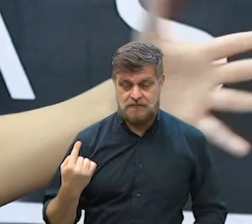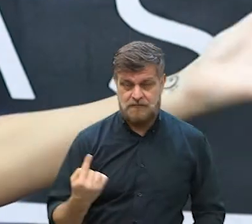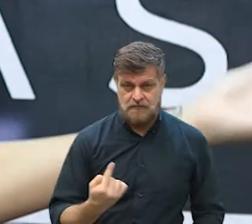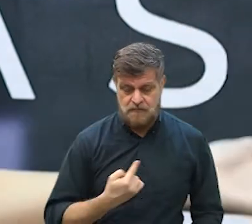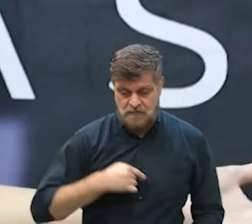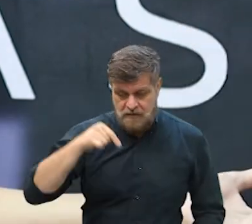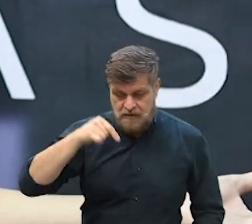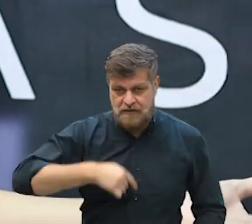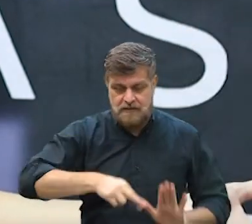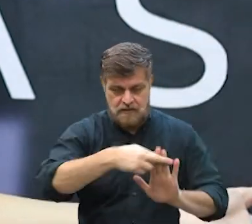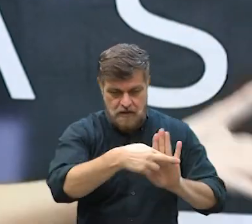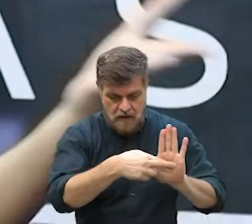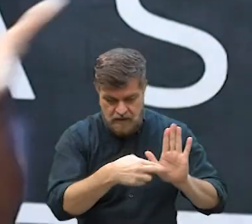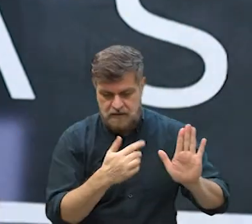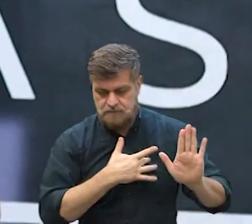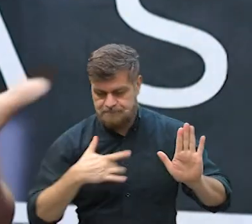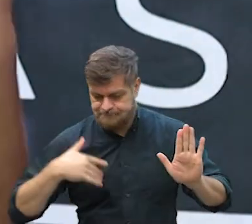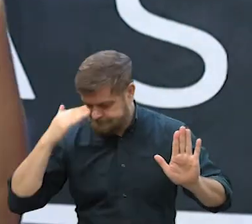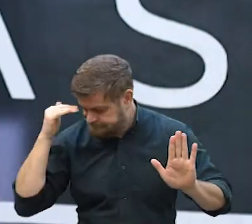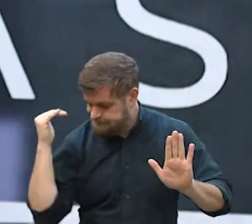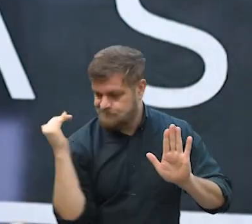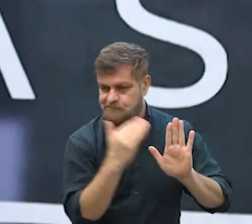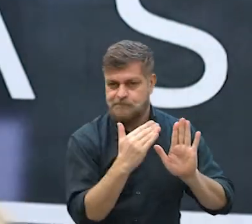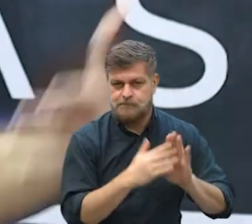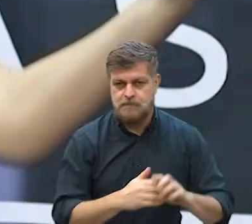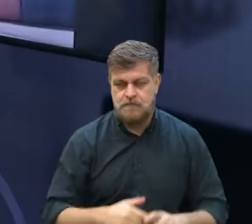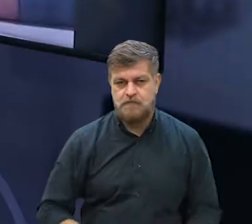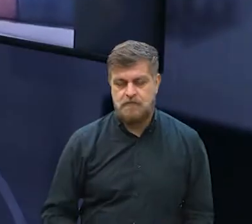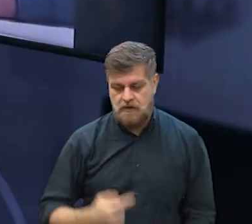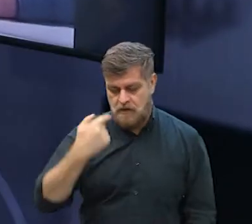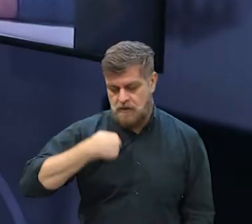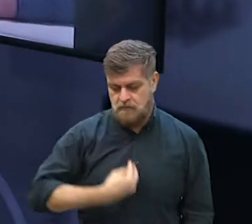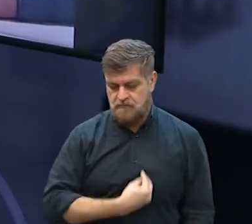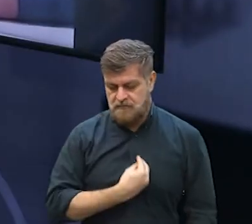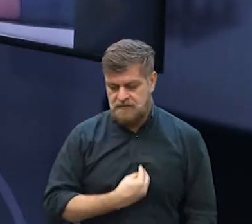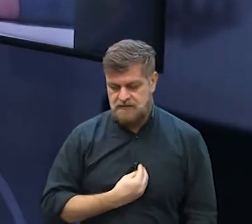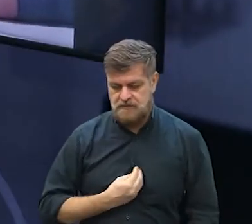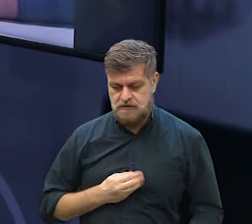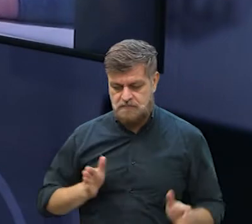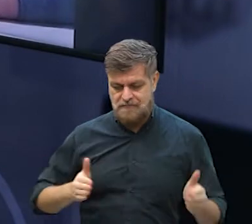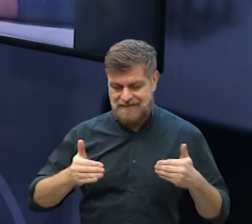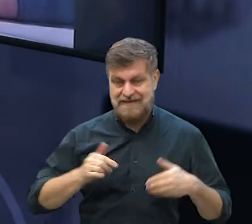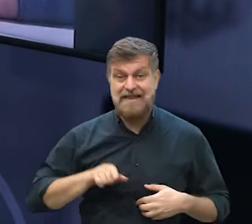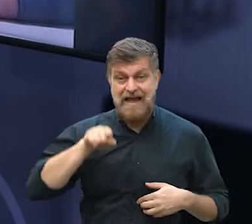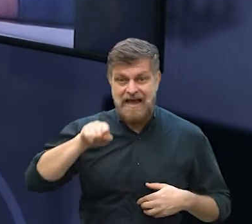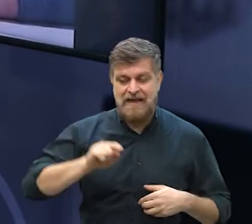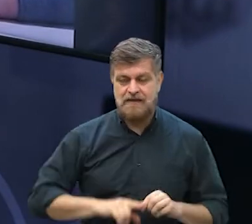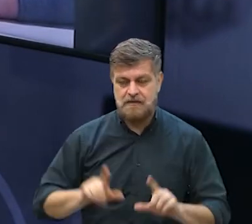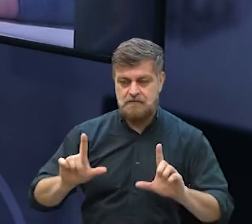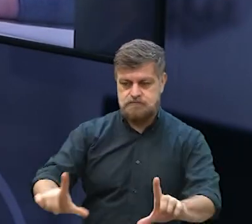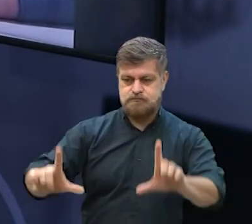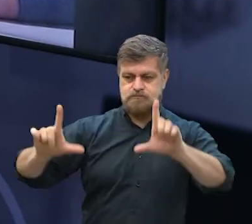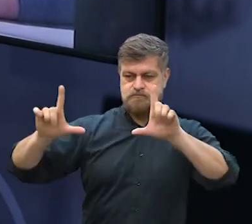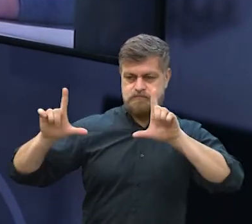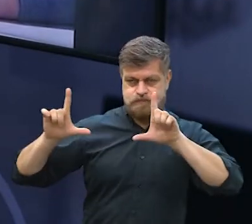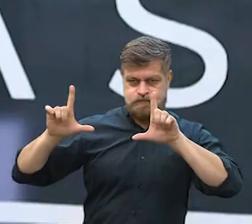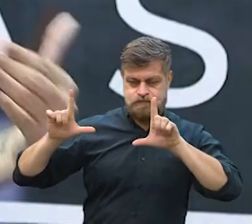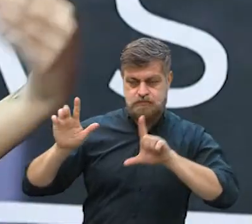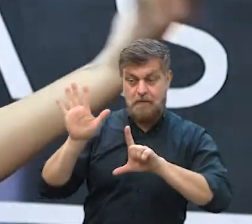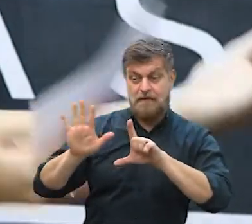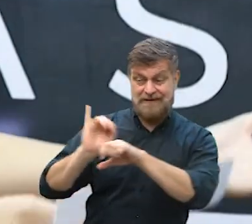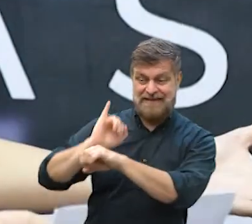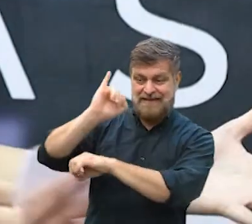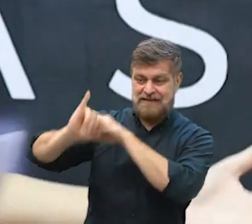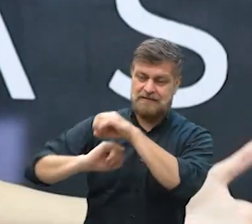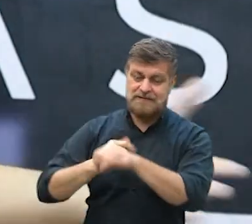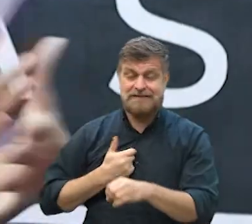aqui mantendo o distanciamento social, né, para o pessoal que está em casa, eu estou no estúdio, Tatiane, assim como os últimos entrevistados, estão do outro lado da tela, a gente